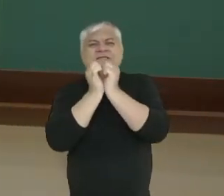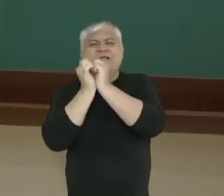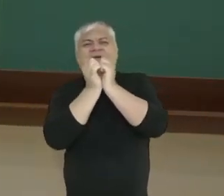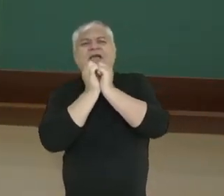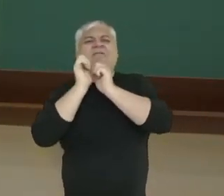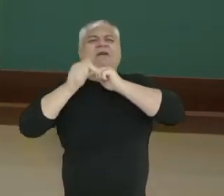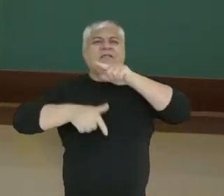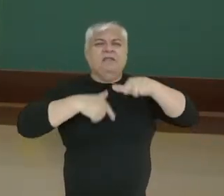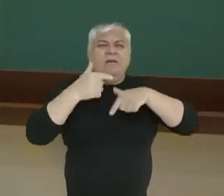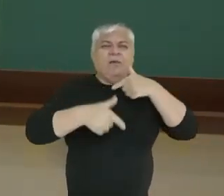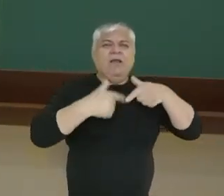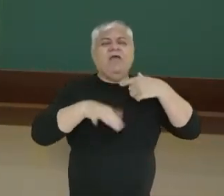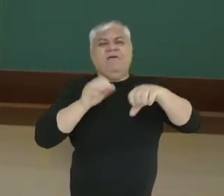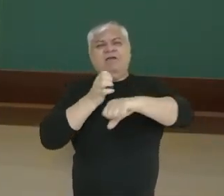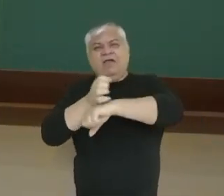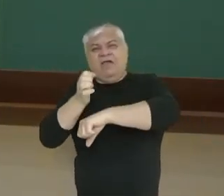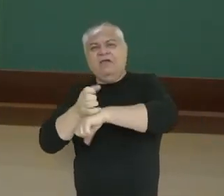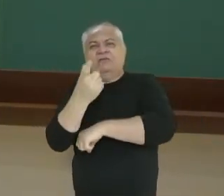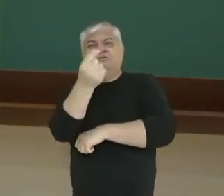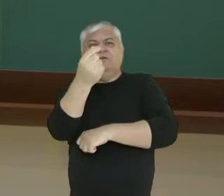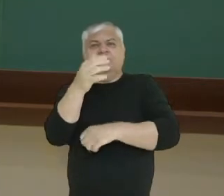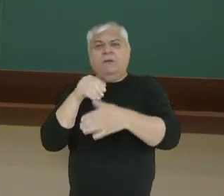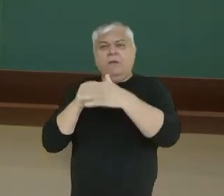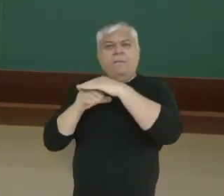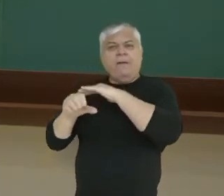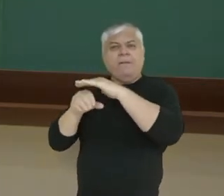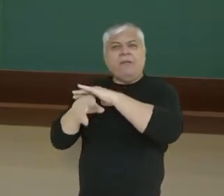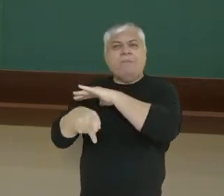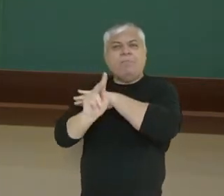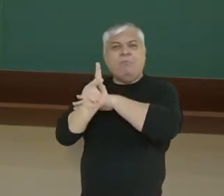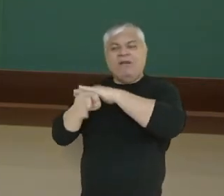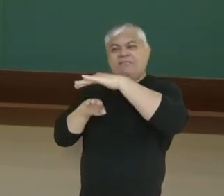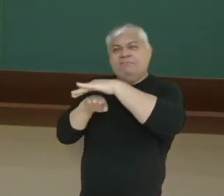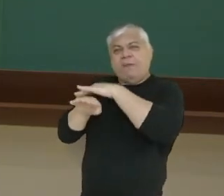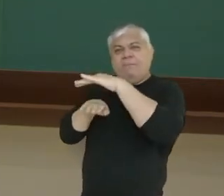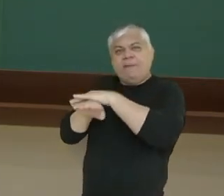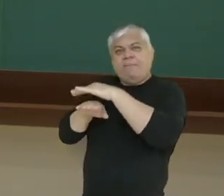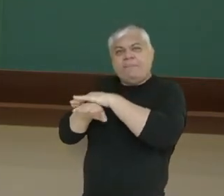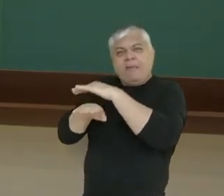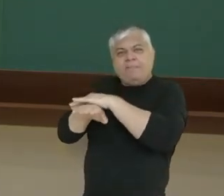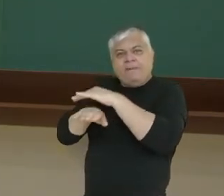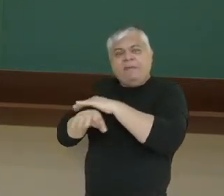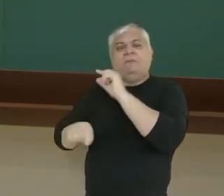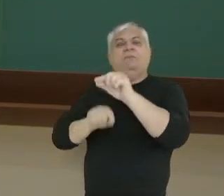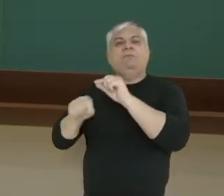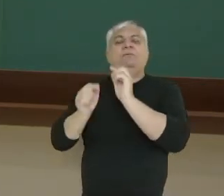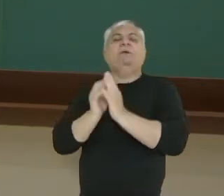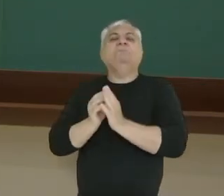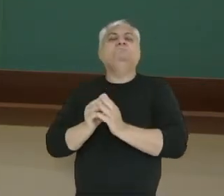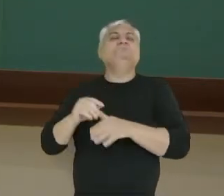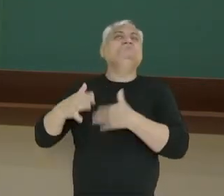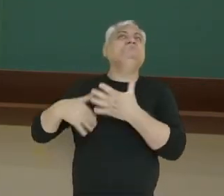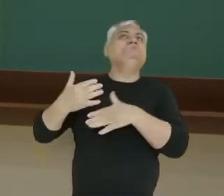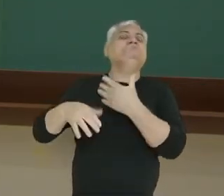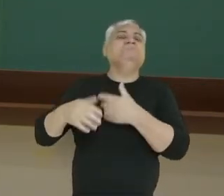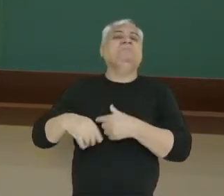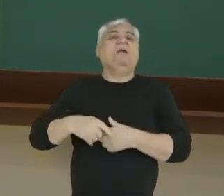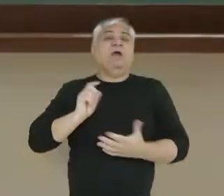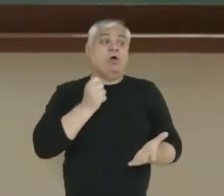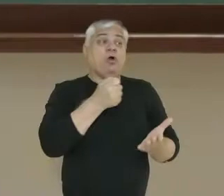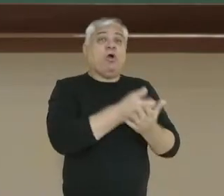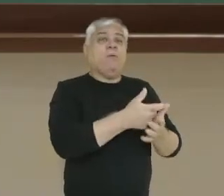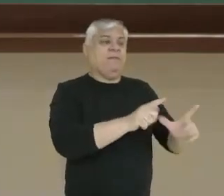trabalhos extras e economizavam durante muito tempo de sua vida para conseguir a compra da carta de